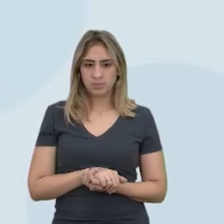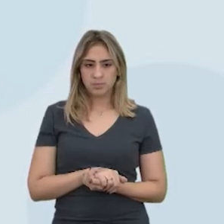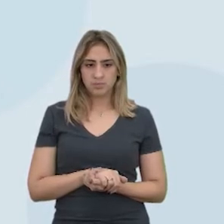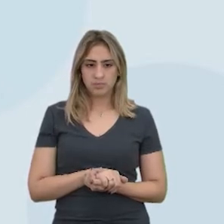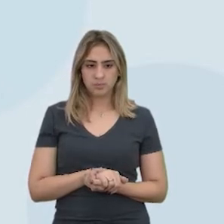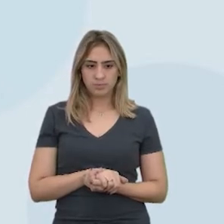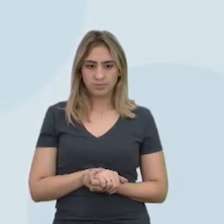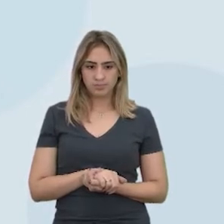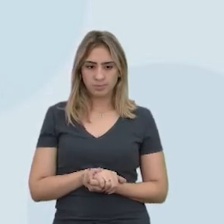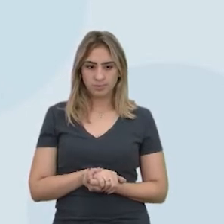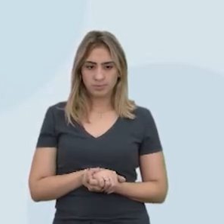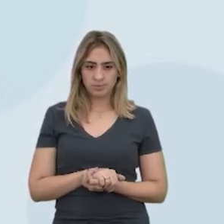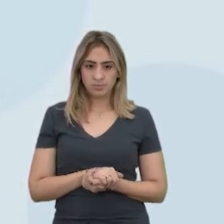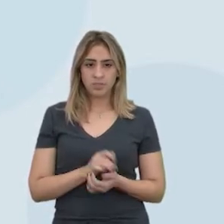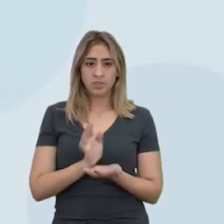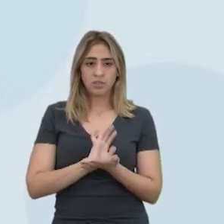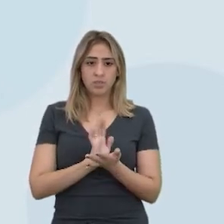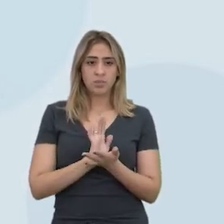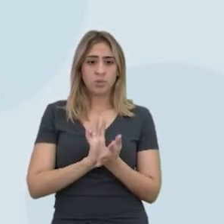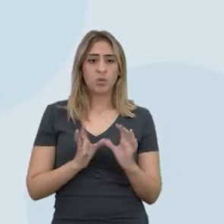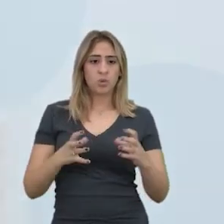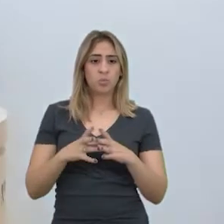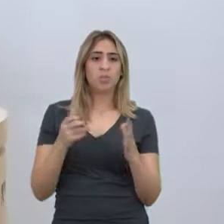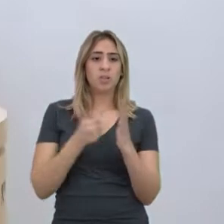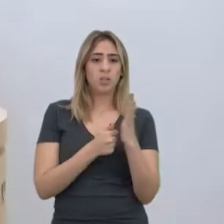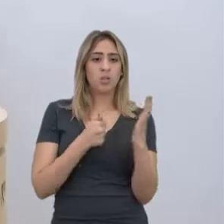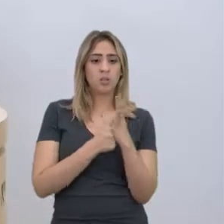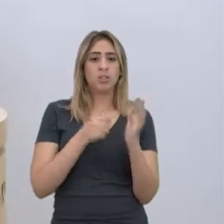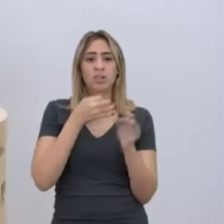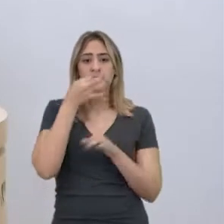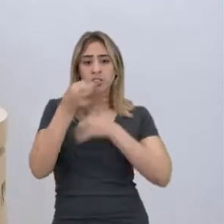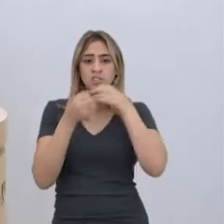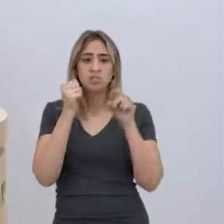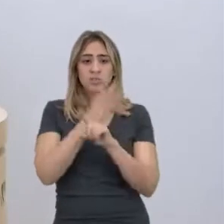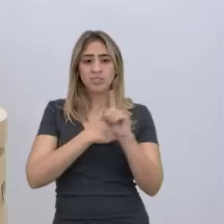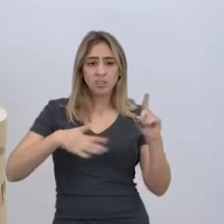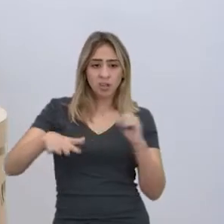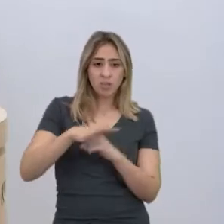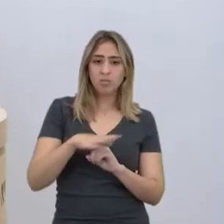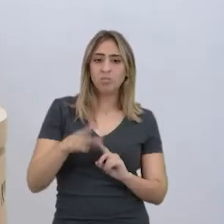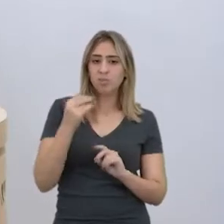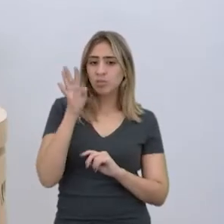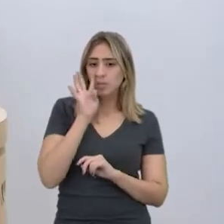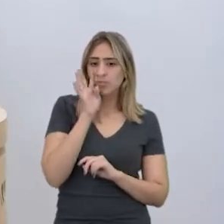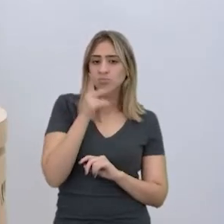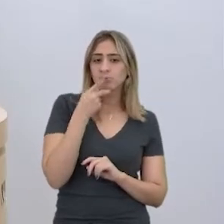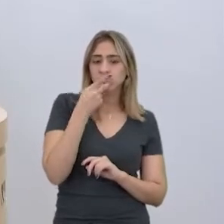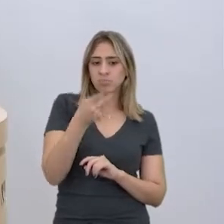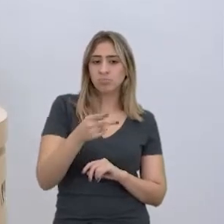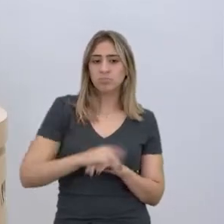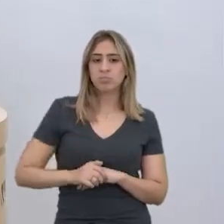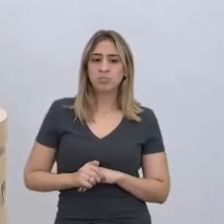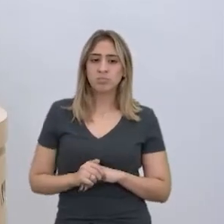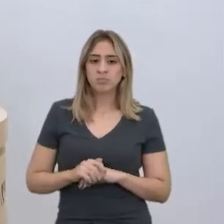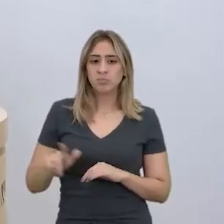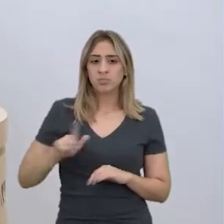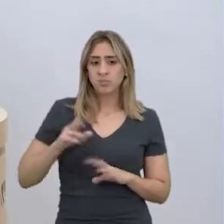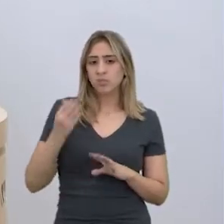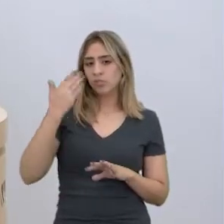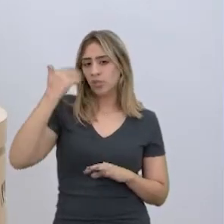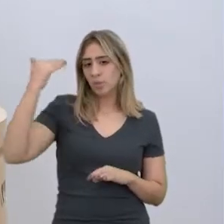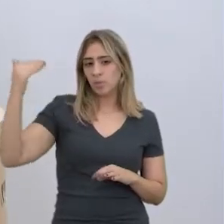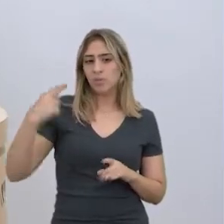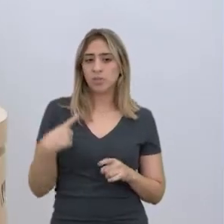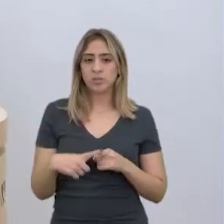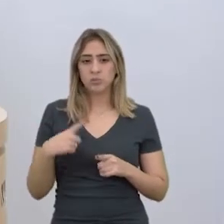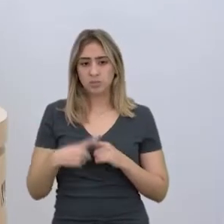E o que acontece? O filme Clube da Luta, ele é um filme de crítica social, muito legal, recomendo. Aliás, acredito que seja muito famoso,